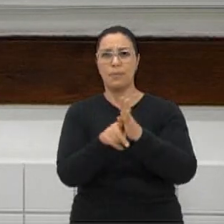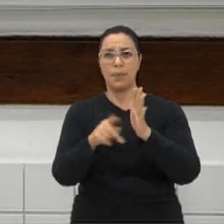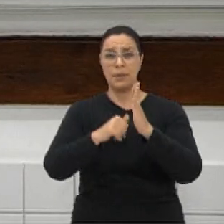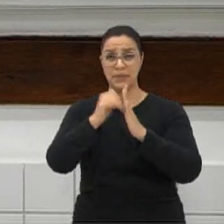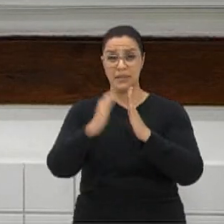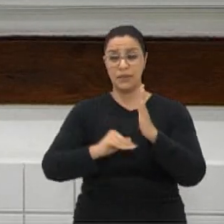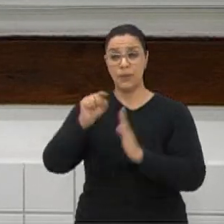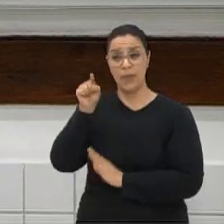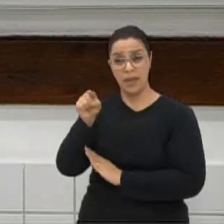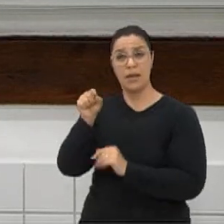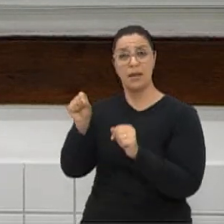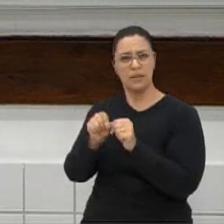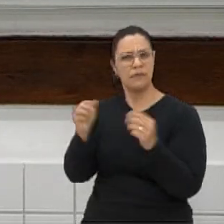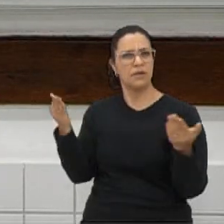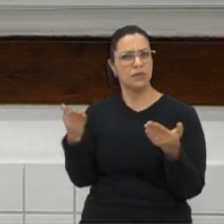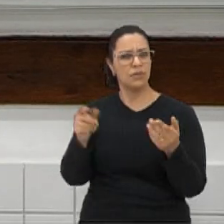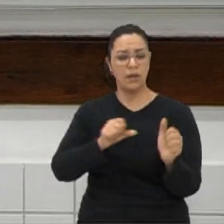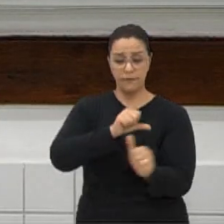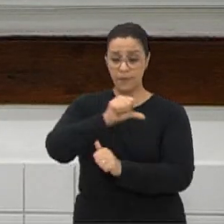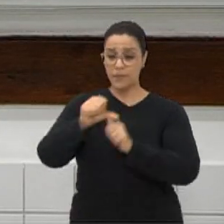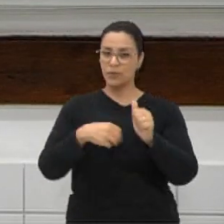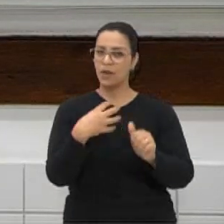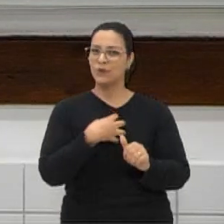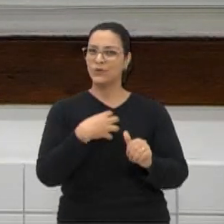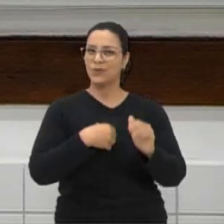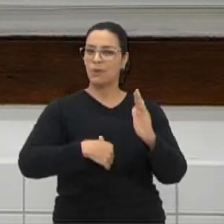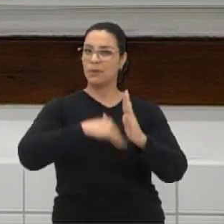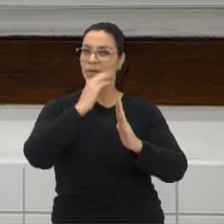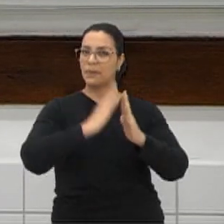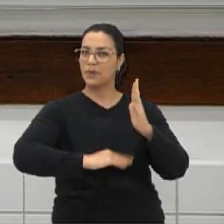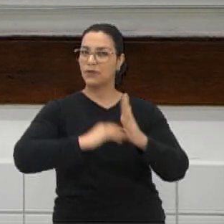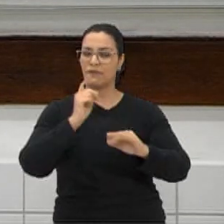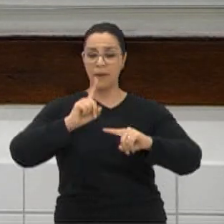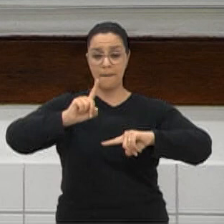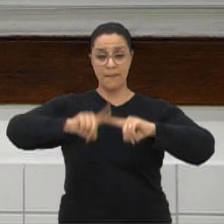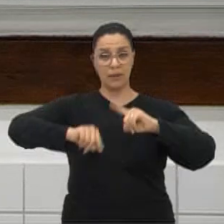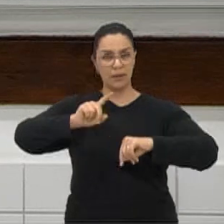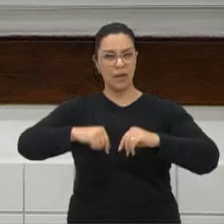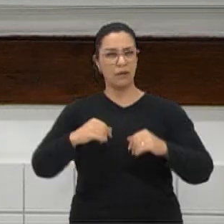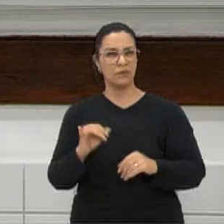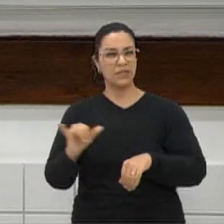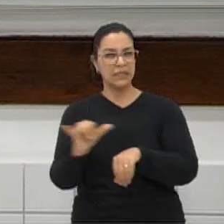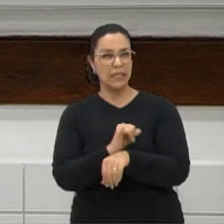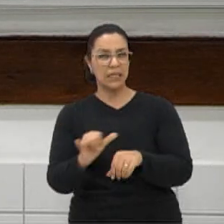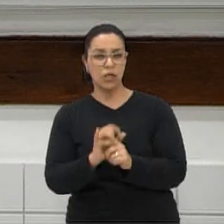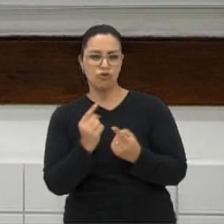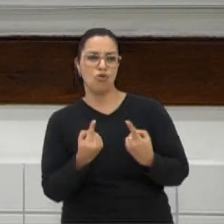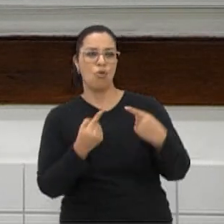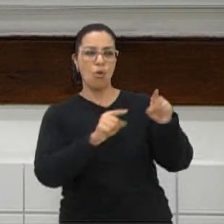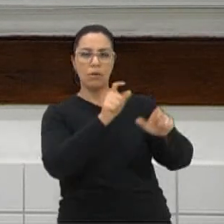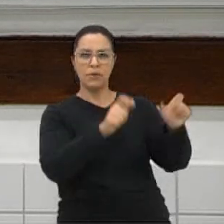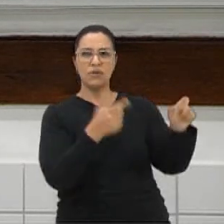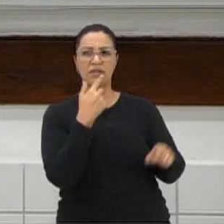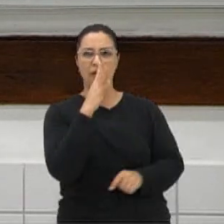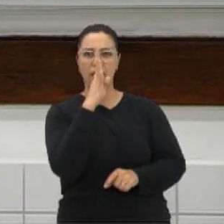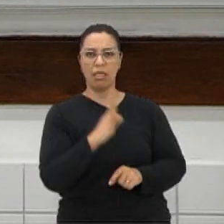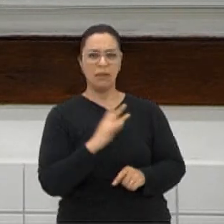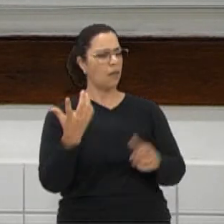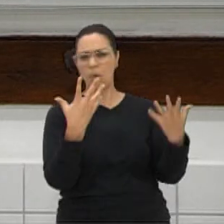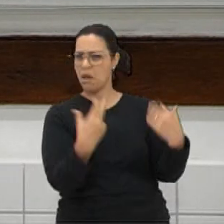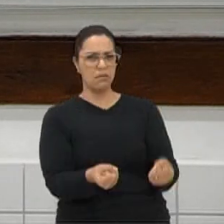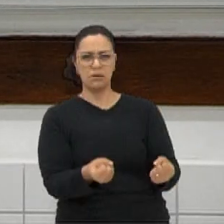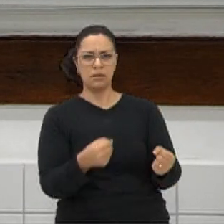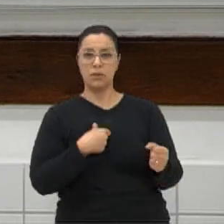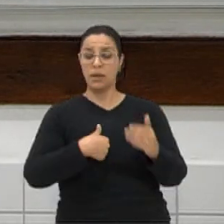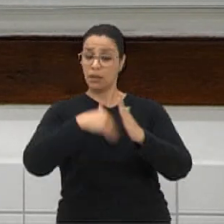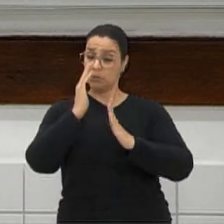Caravaggio, ele vai, na verdade, transformar essa natureza morta como uma ferramenta de oposição a exatamente isso. Então, por isso ele vai usar